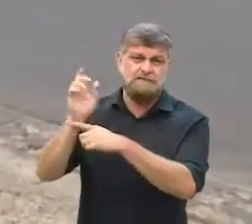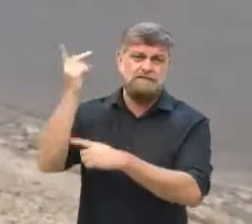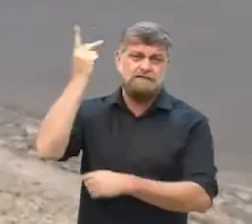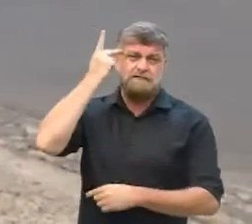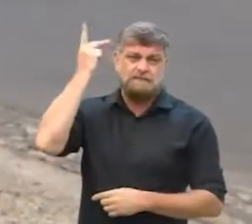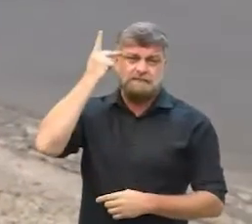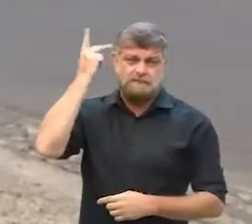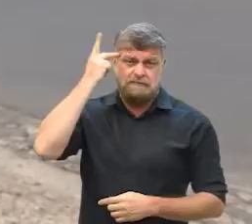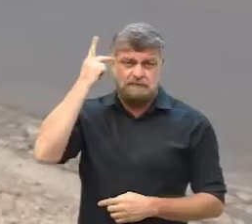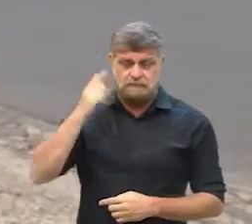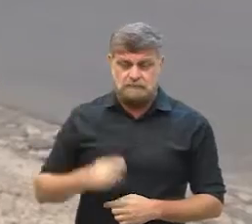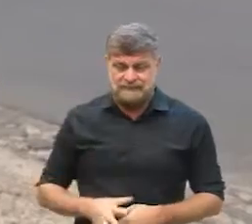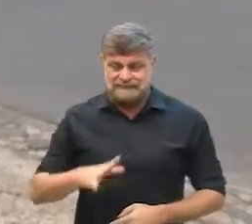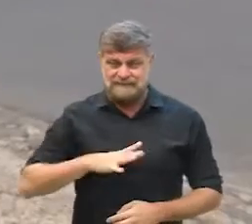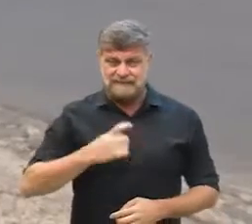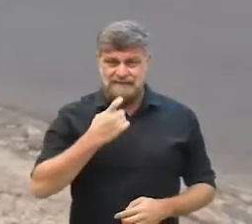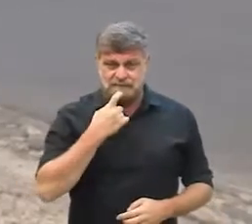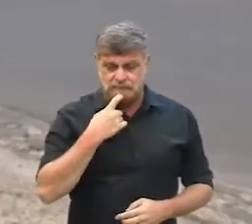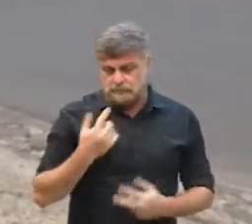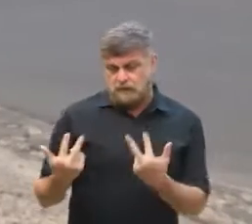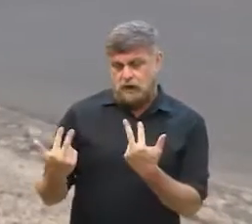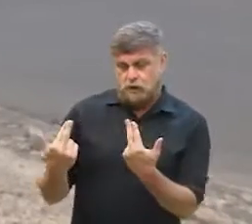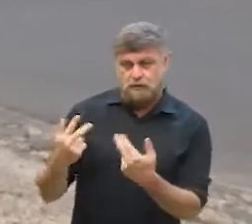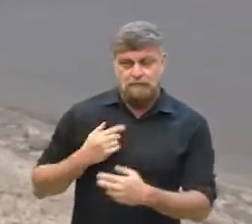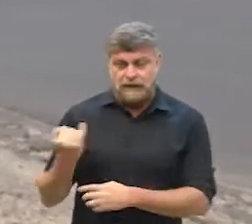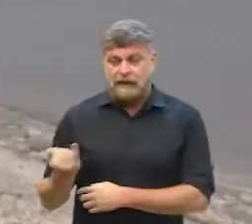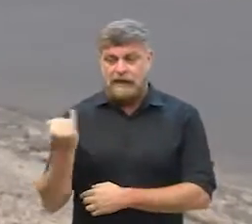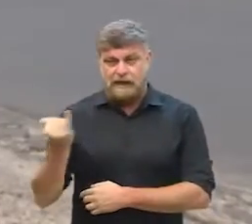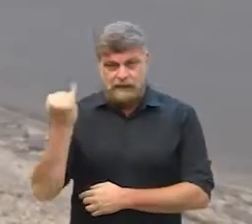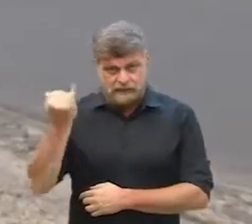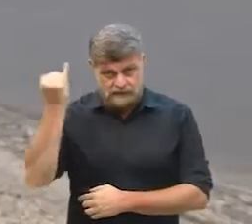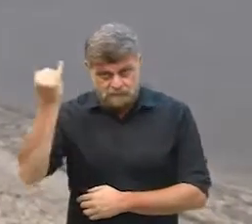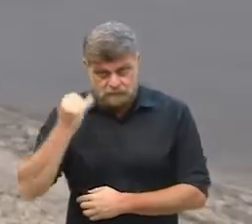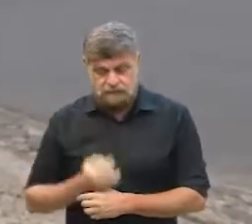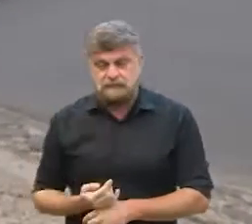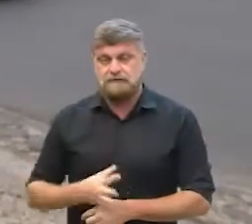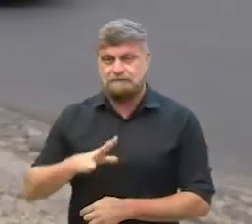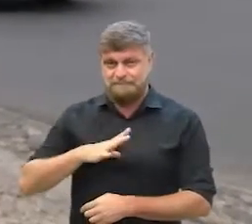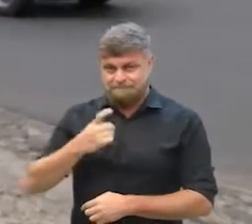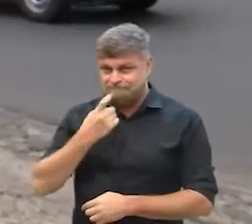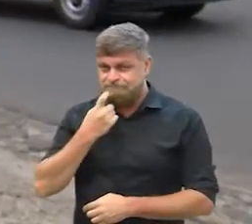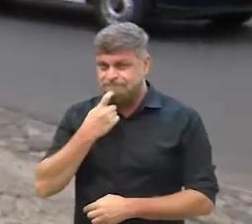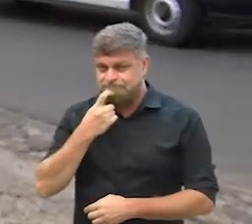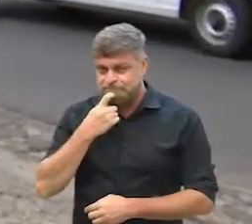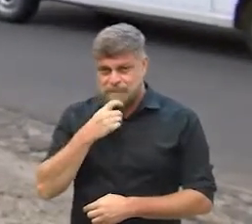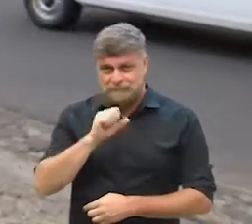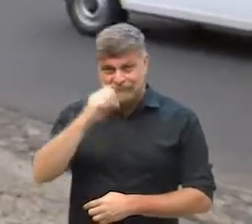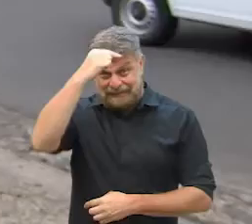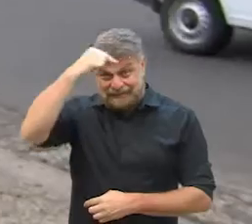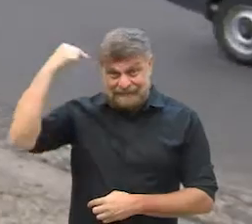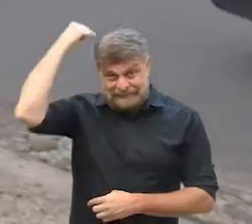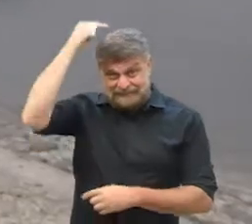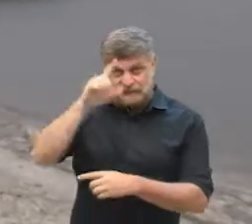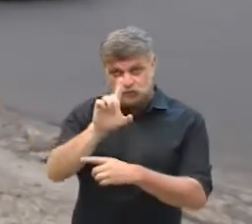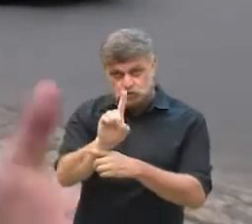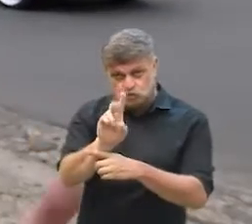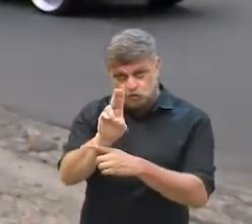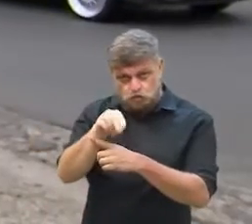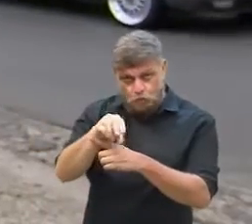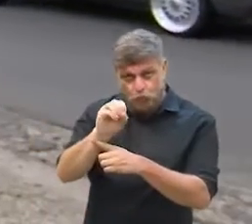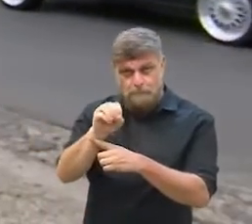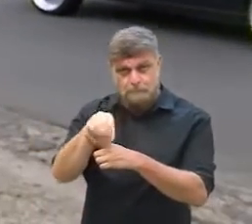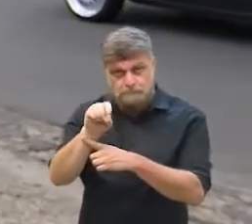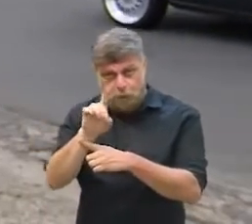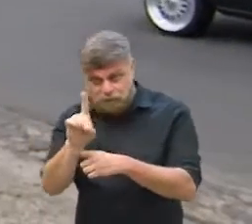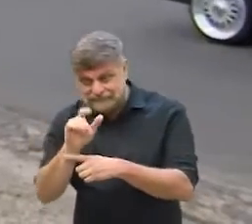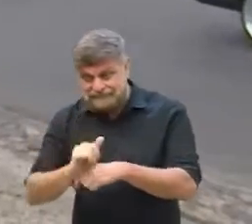São Paulo. E para Campinas aqui não é diferente. É uma importante rodovia para a cidade de Campinas, principalmente para quem vai ter o